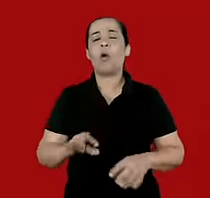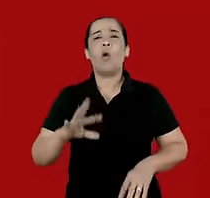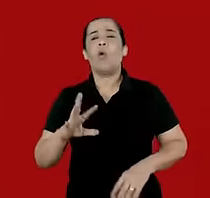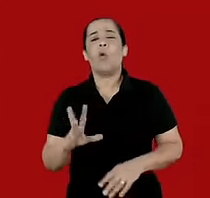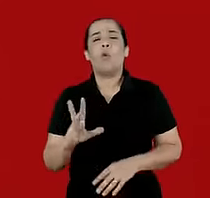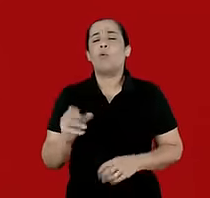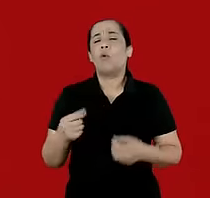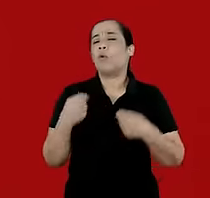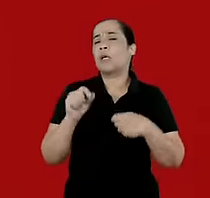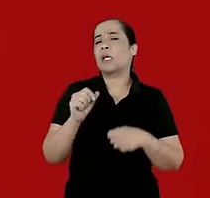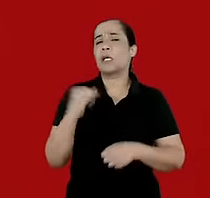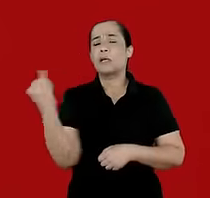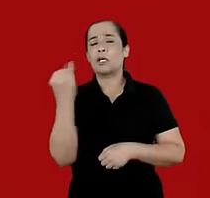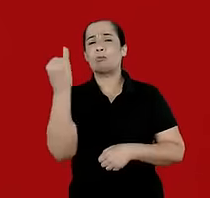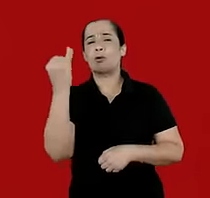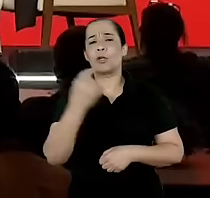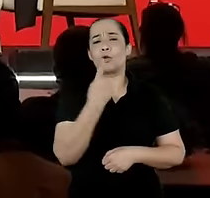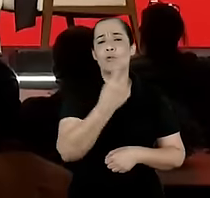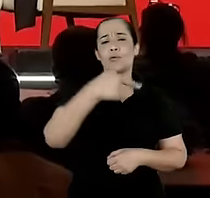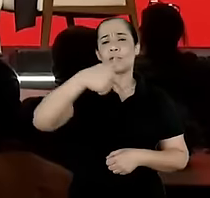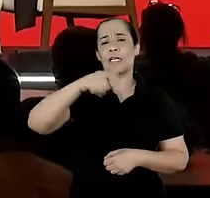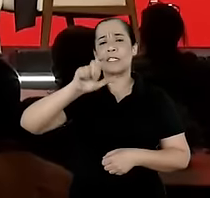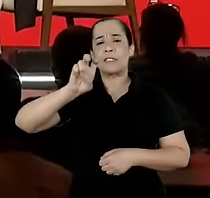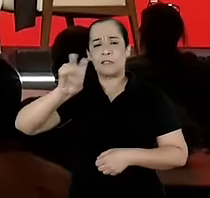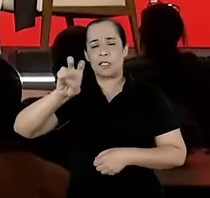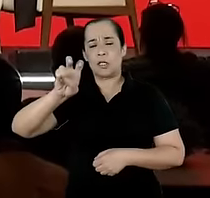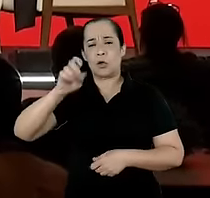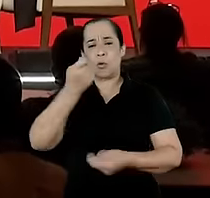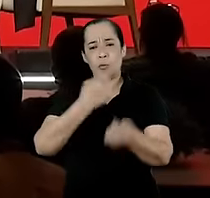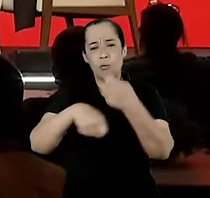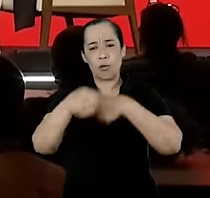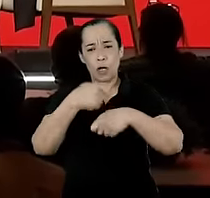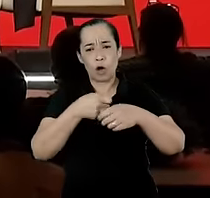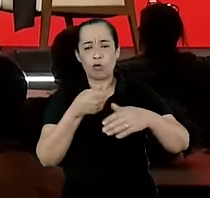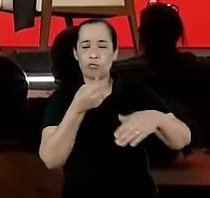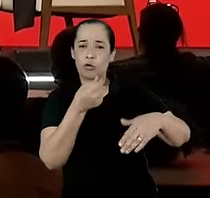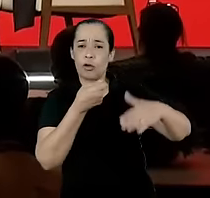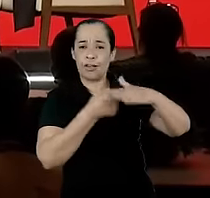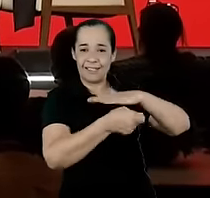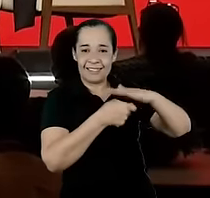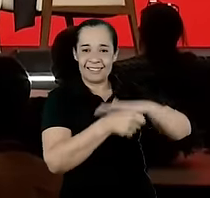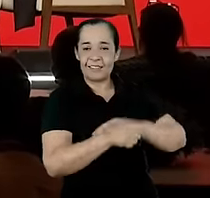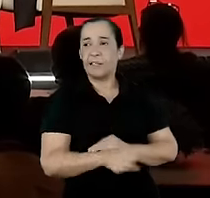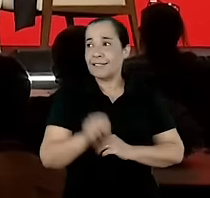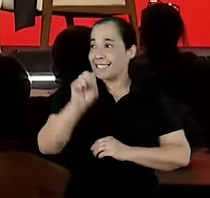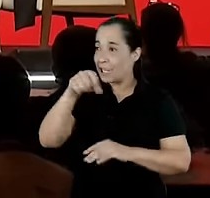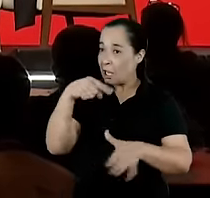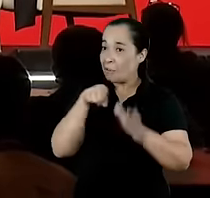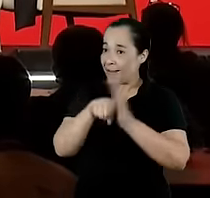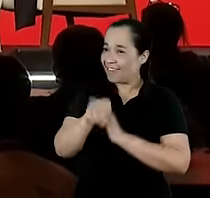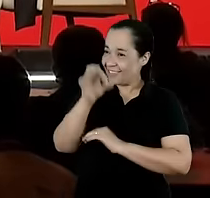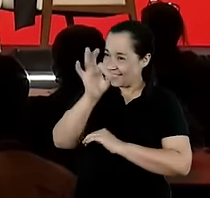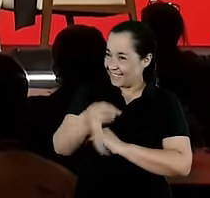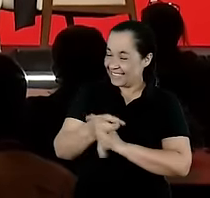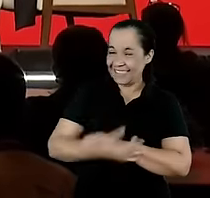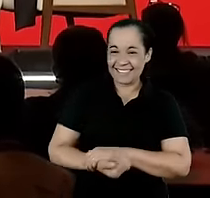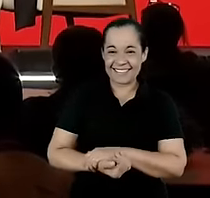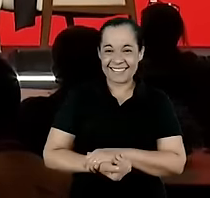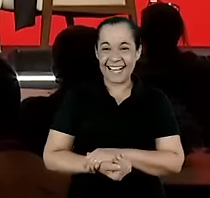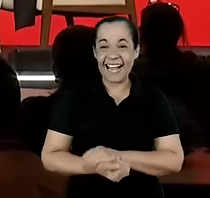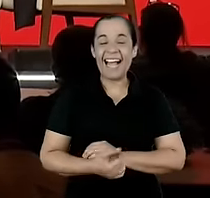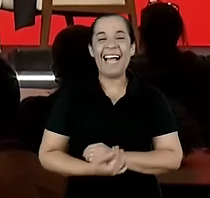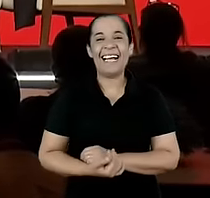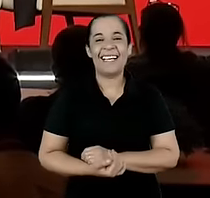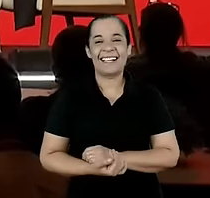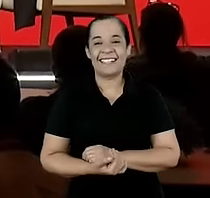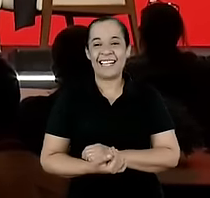mercado de fundos na verdade na verdade a próxima pergunta seria essa mesmo aqui eh acho que vou antecipar estamos em